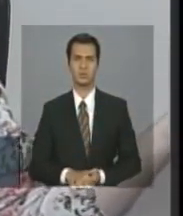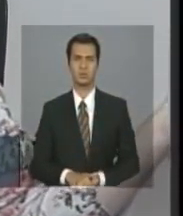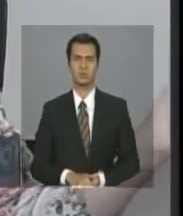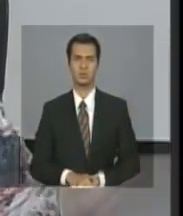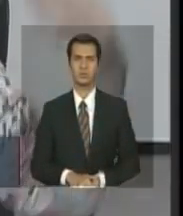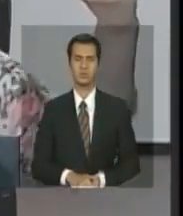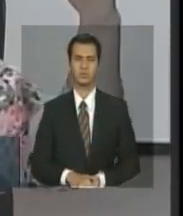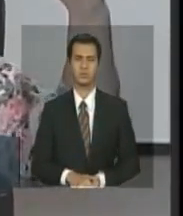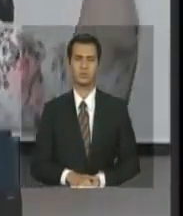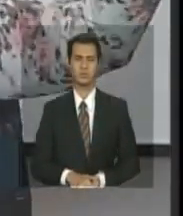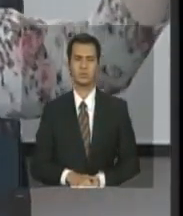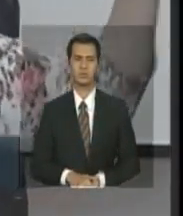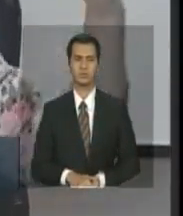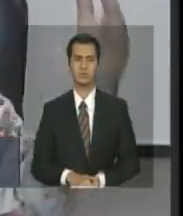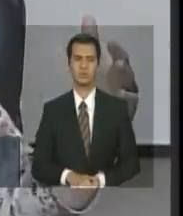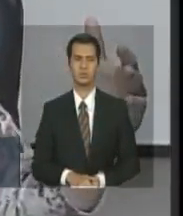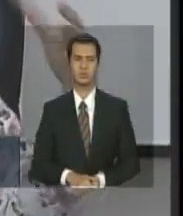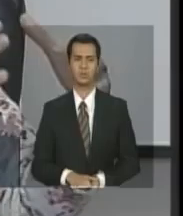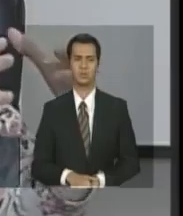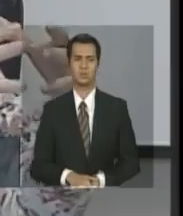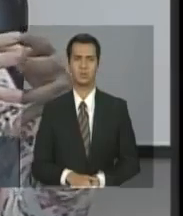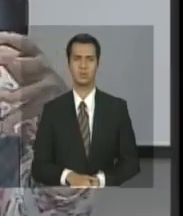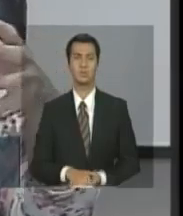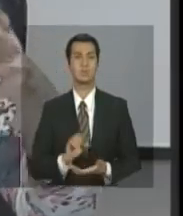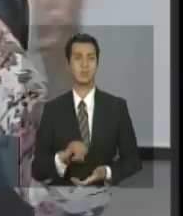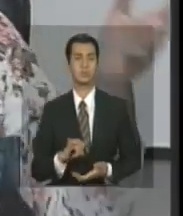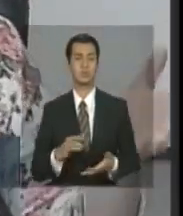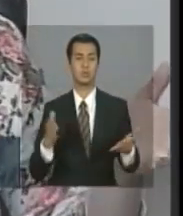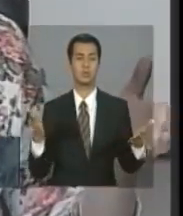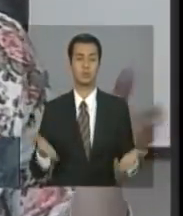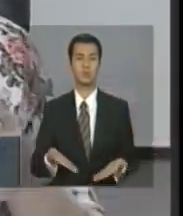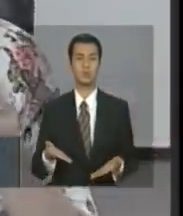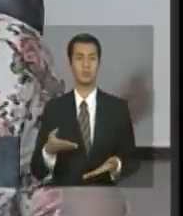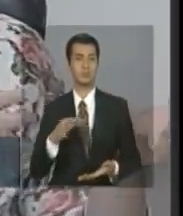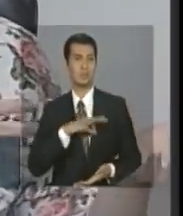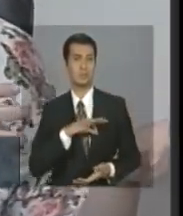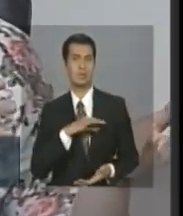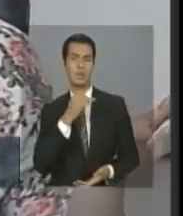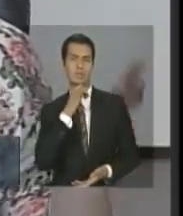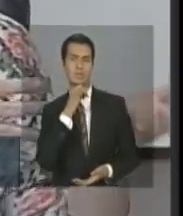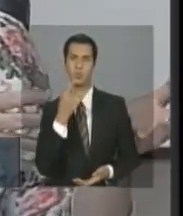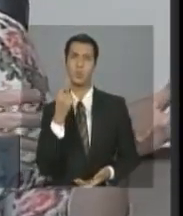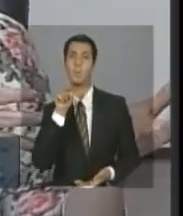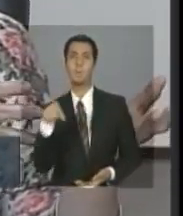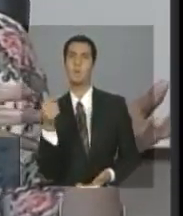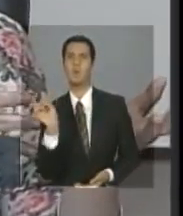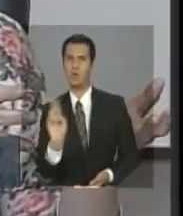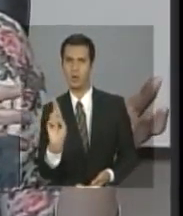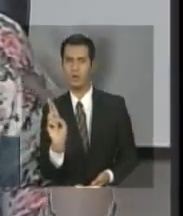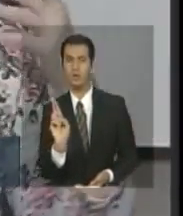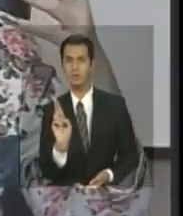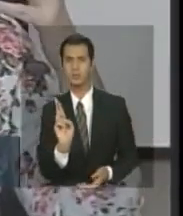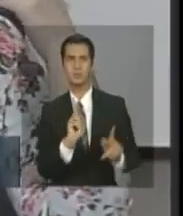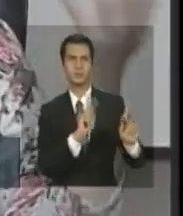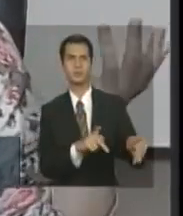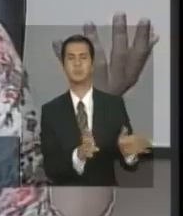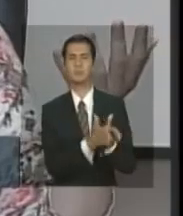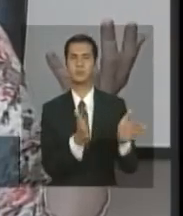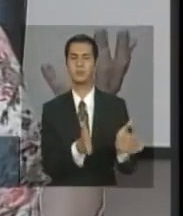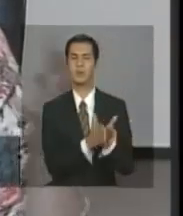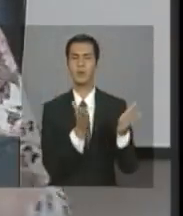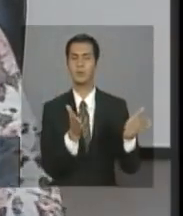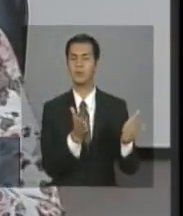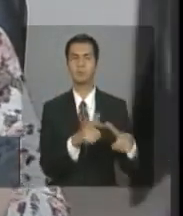decretado R$1.000 hoje, por exemplo... A população de jovens extremamente pobres vai aumentar, entendeu? Então, é